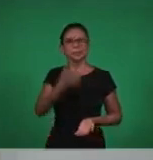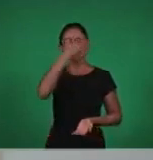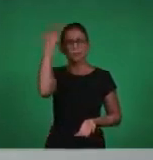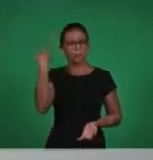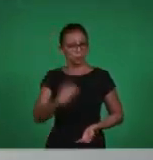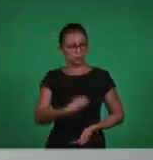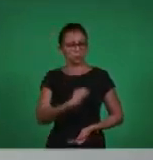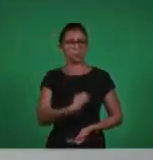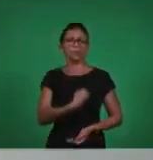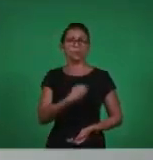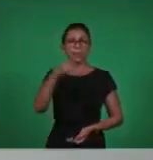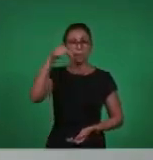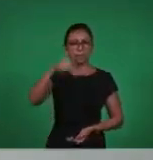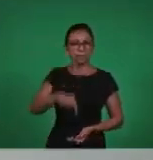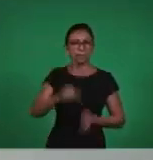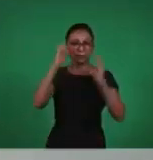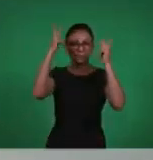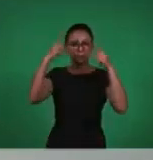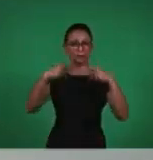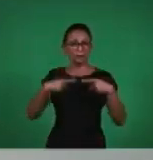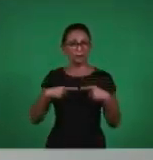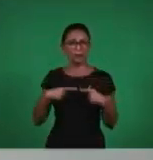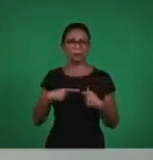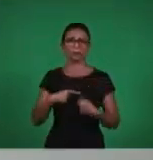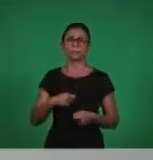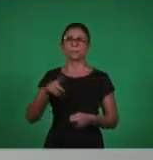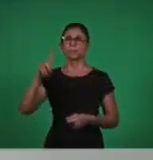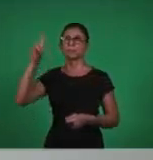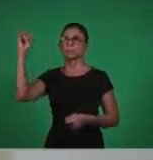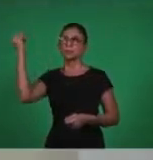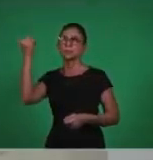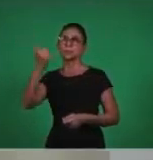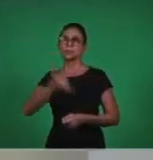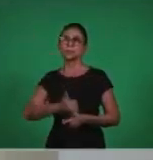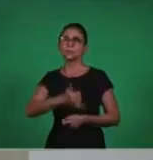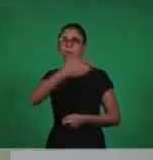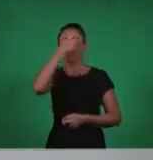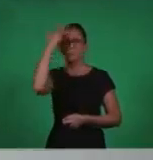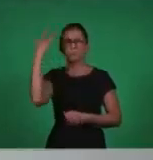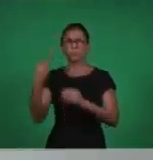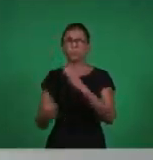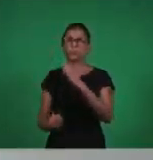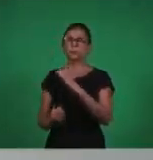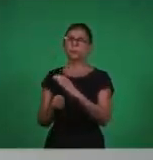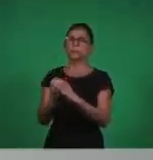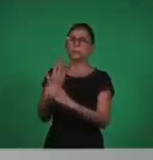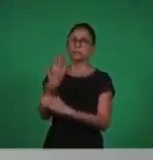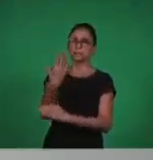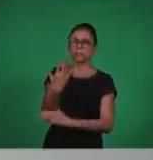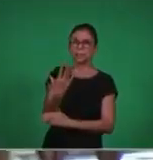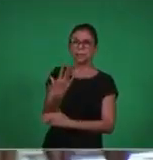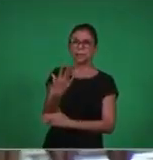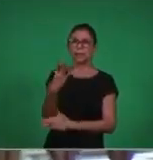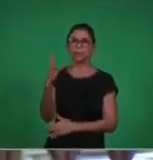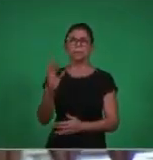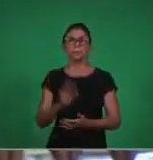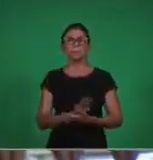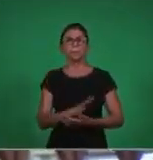o seguinte: quem cria, Darwin, não sabia o que ia